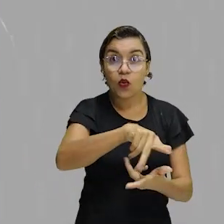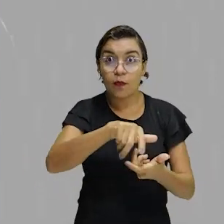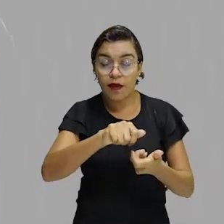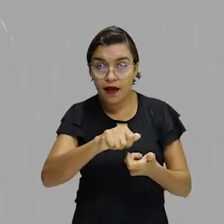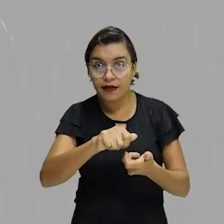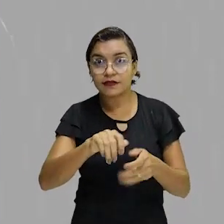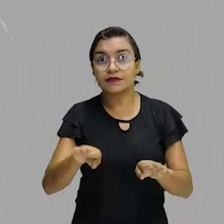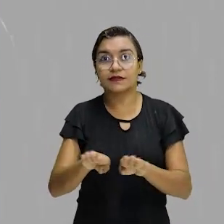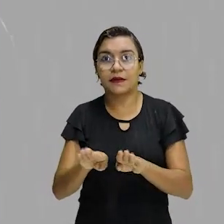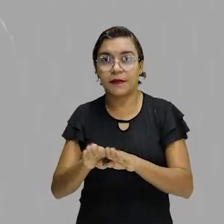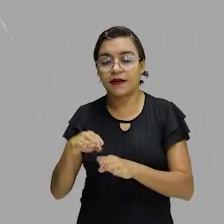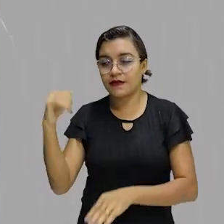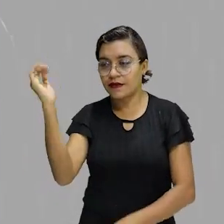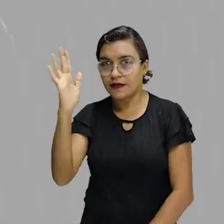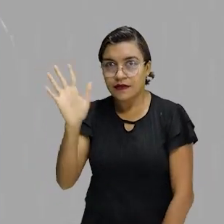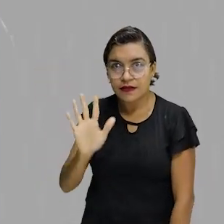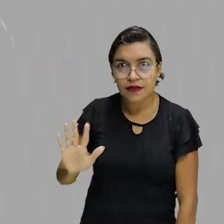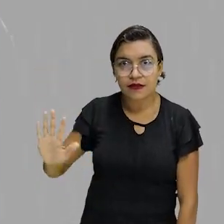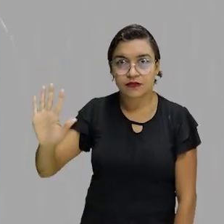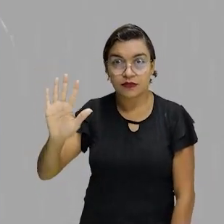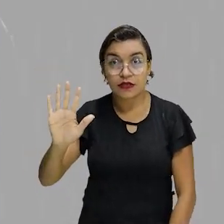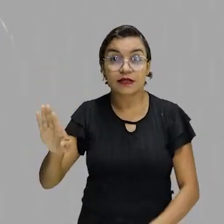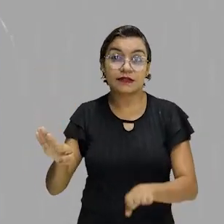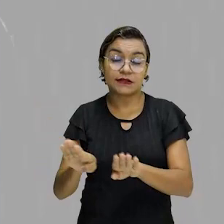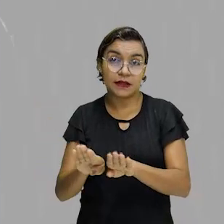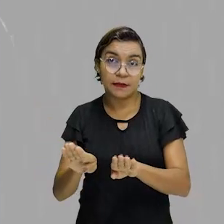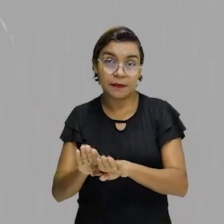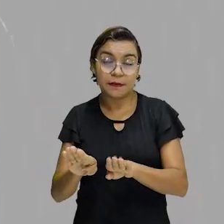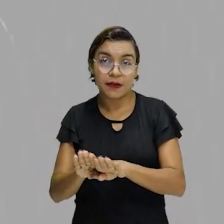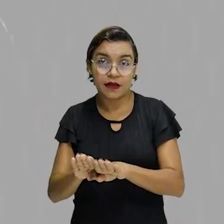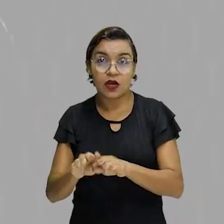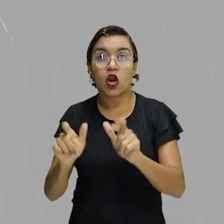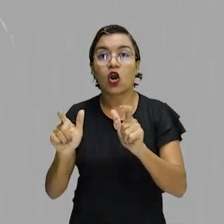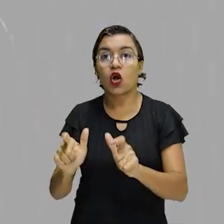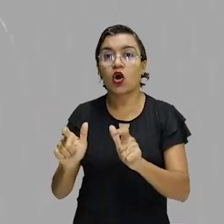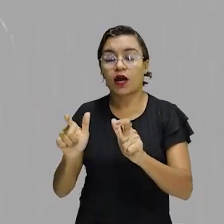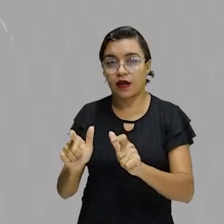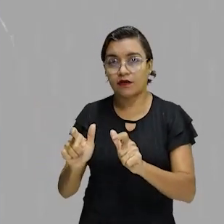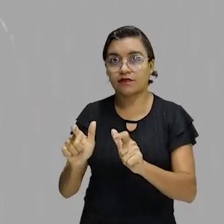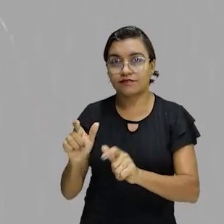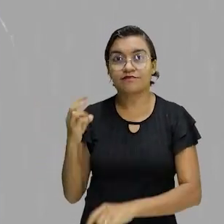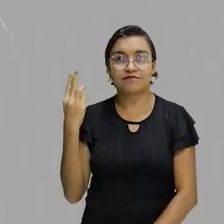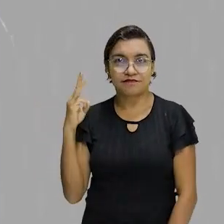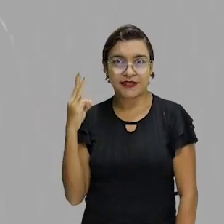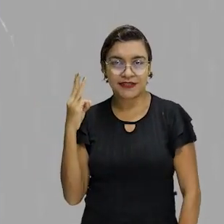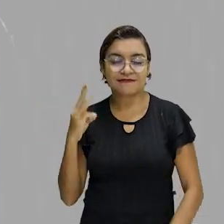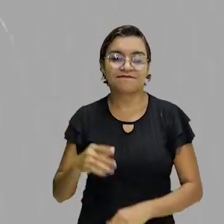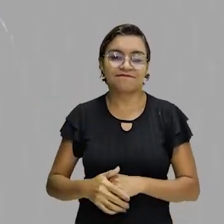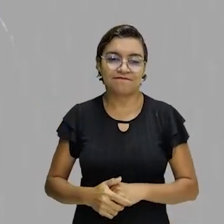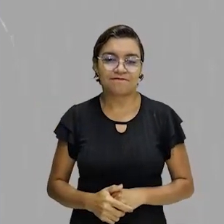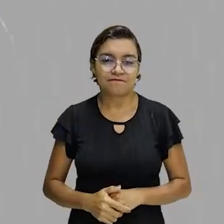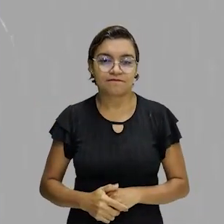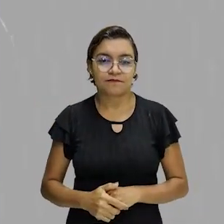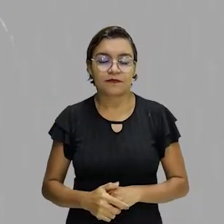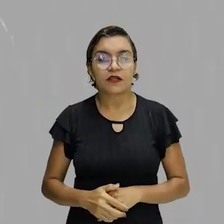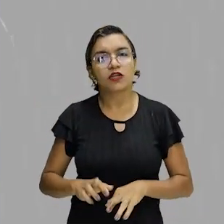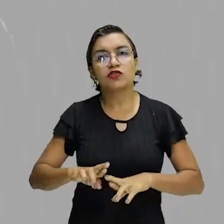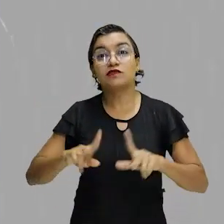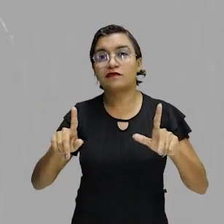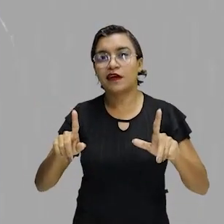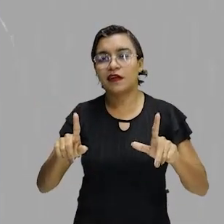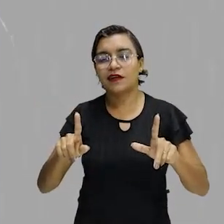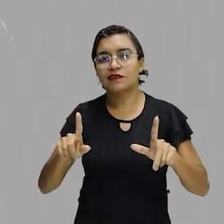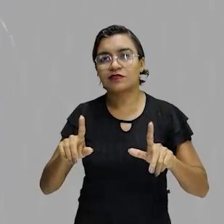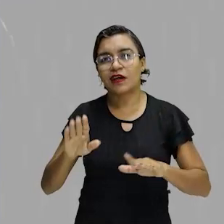dos movimentos locais, ou seja, da nossa realidade estadual aqui do Maranhão. E ao contrário do que a gente geralmente faz,